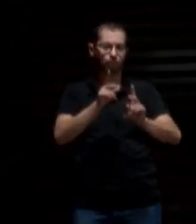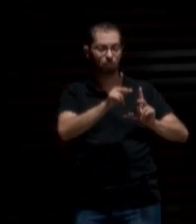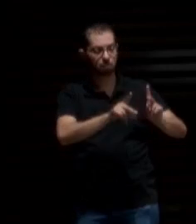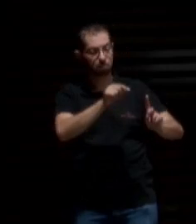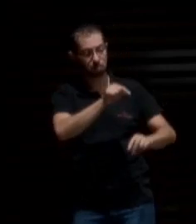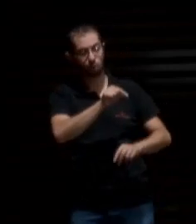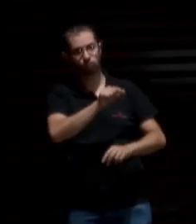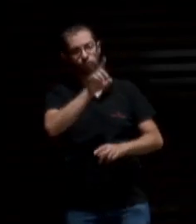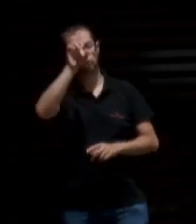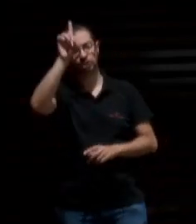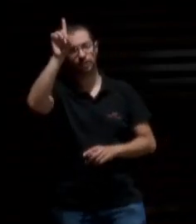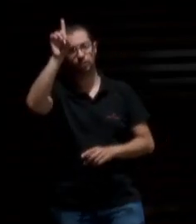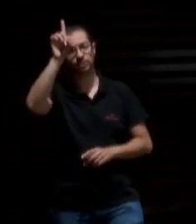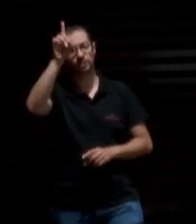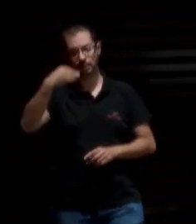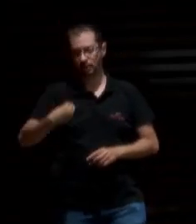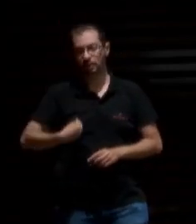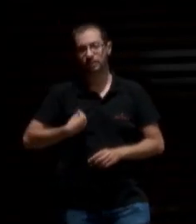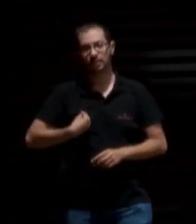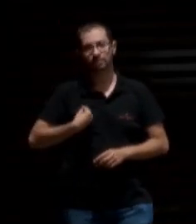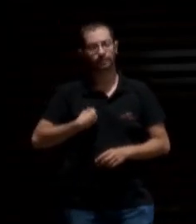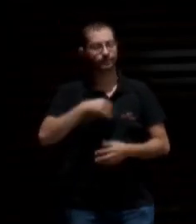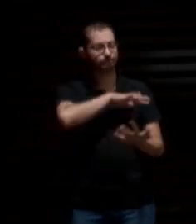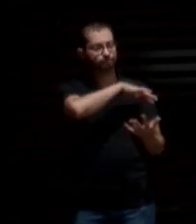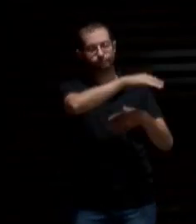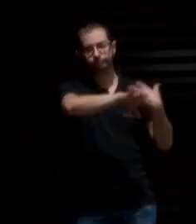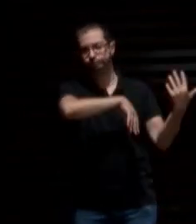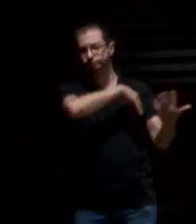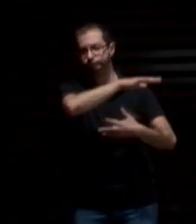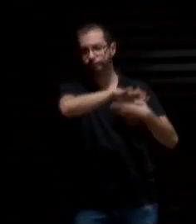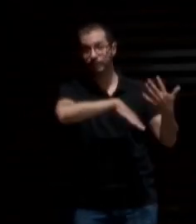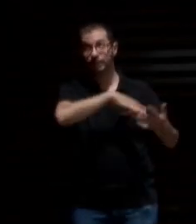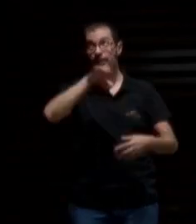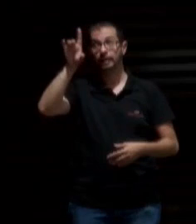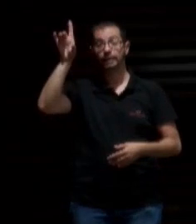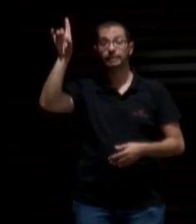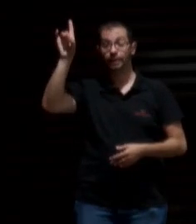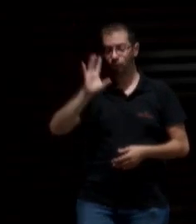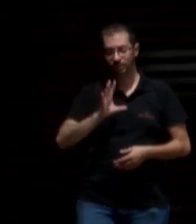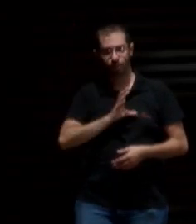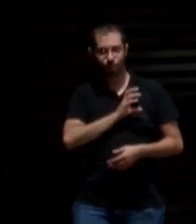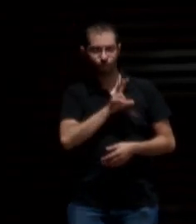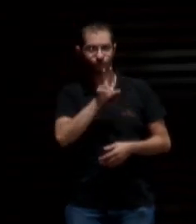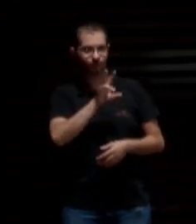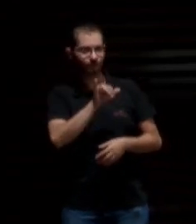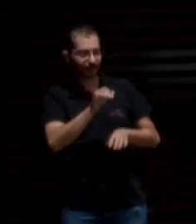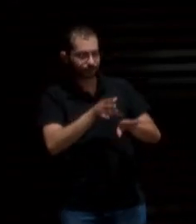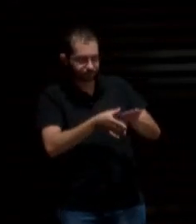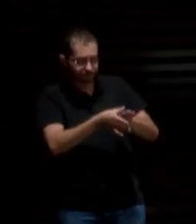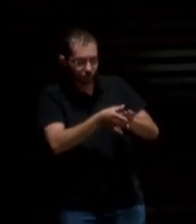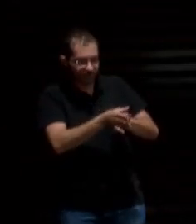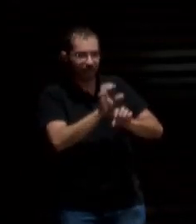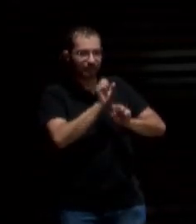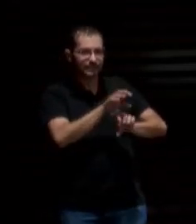Deus estava vivendo de maneira desordenada, e o Senhor então vem como um pai amoroso disciplinar o seu povo. O Senhor